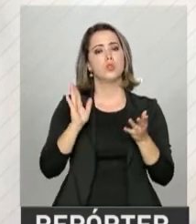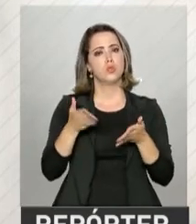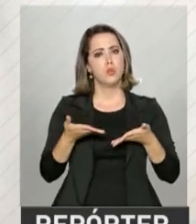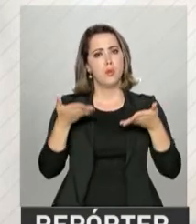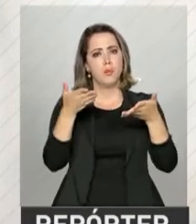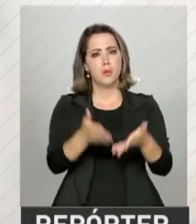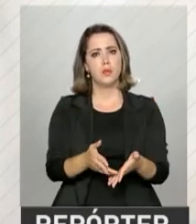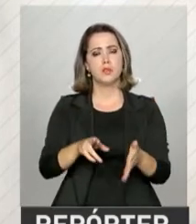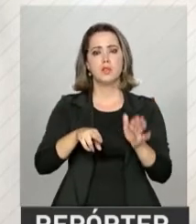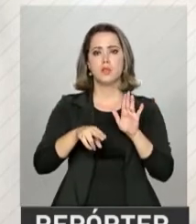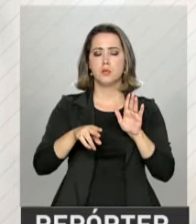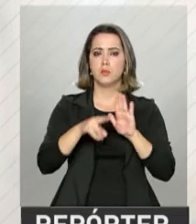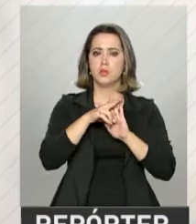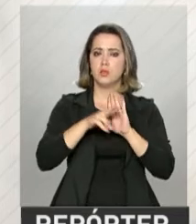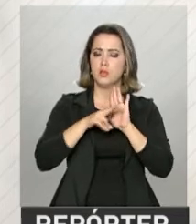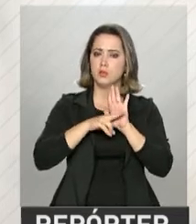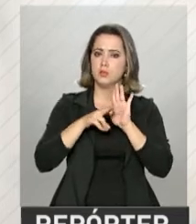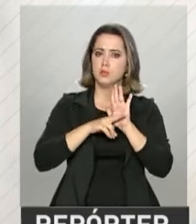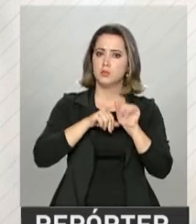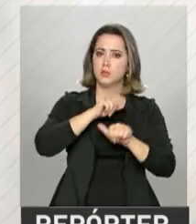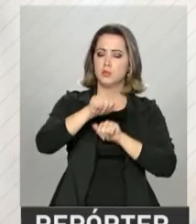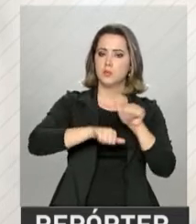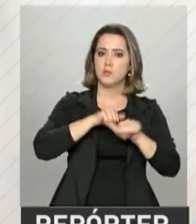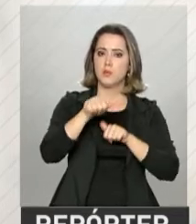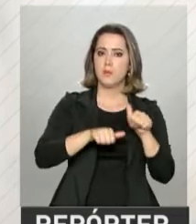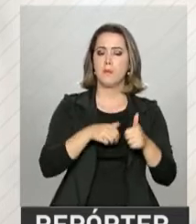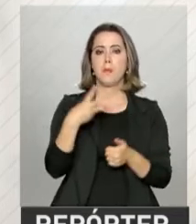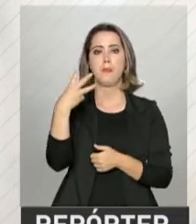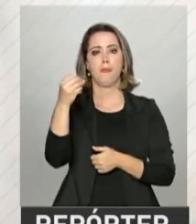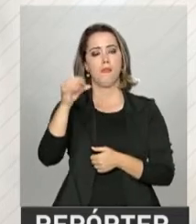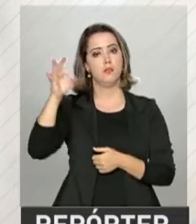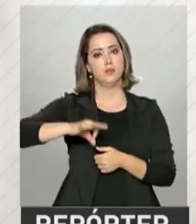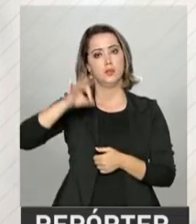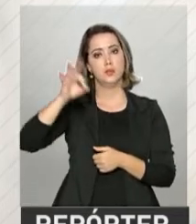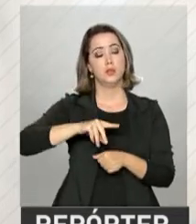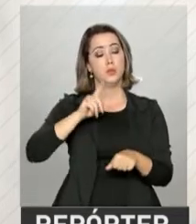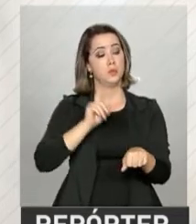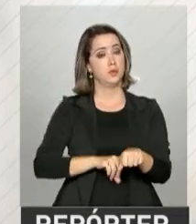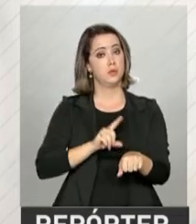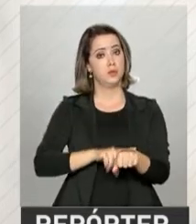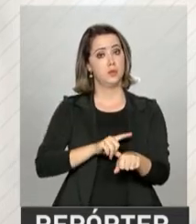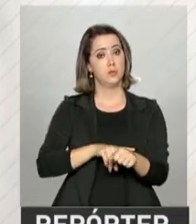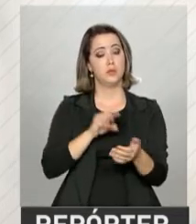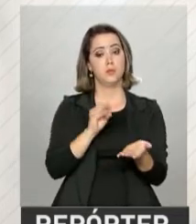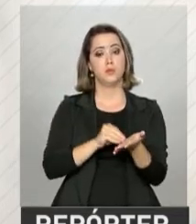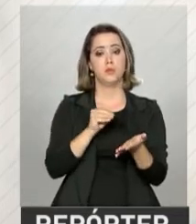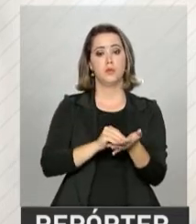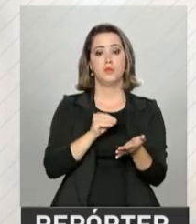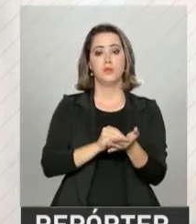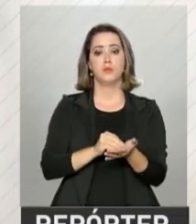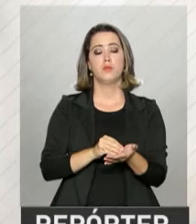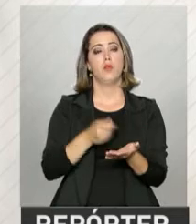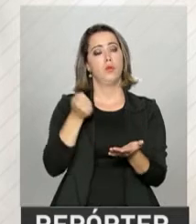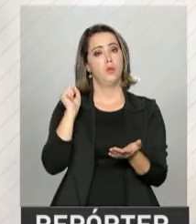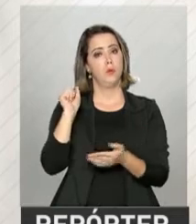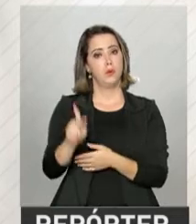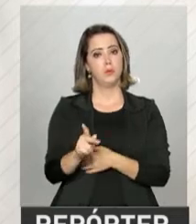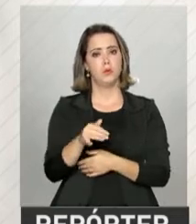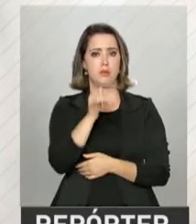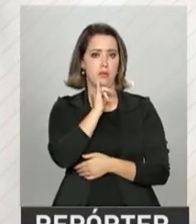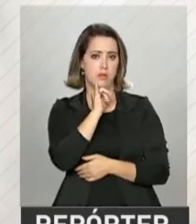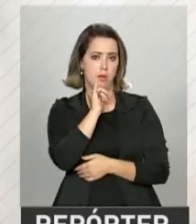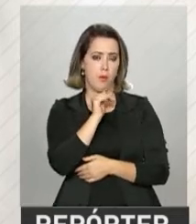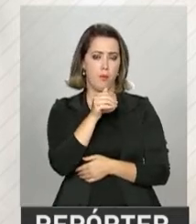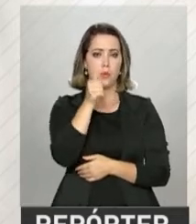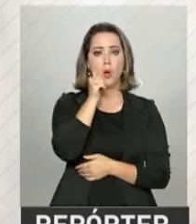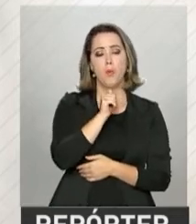regra de transição pagando pedágio de 30% sobre o tempo que falta para se aposentar por exemplo uma mulher que